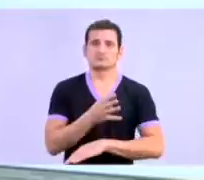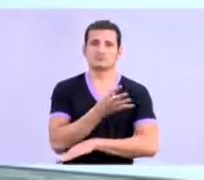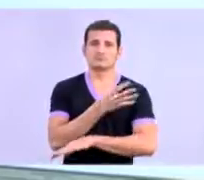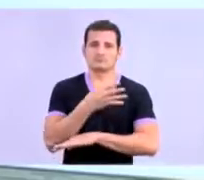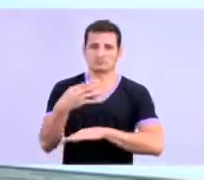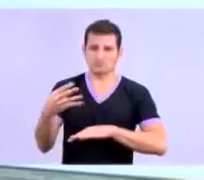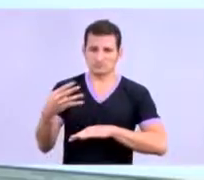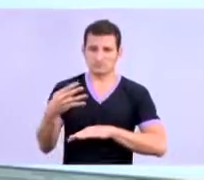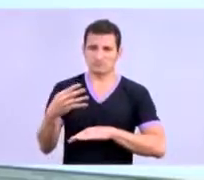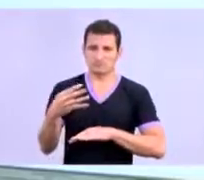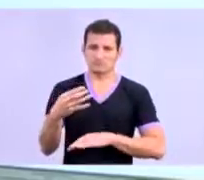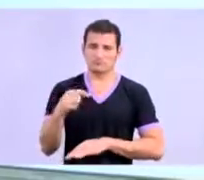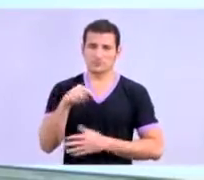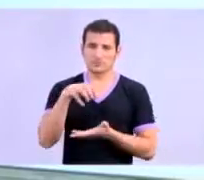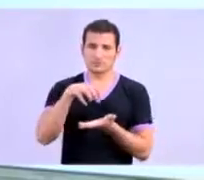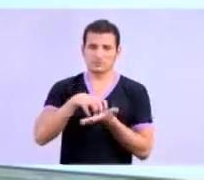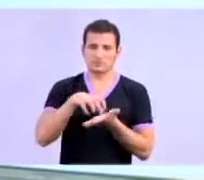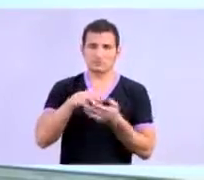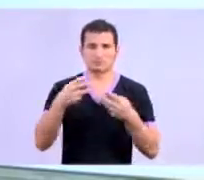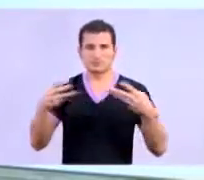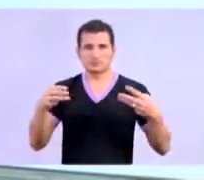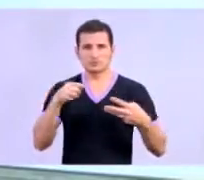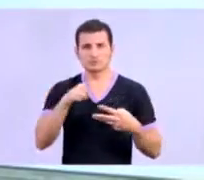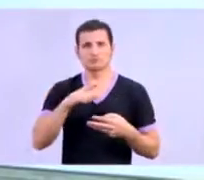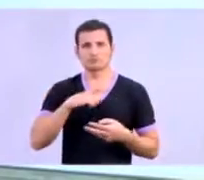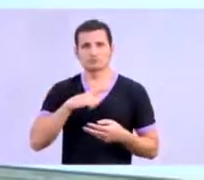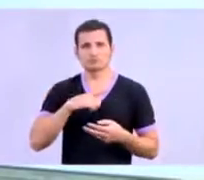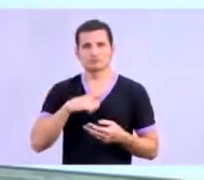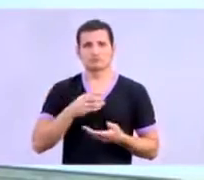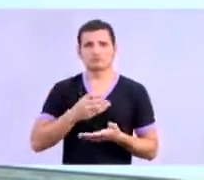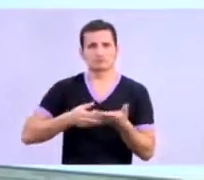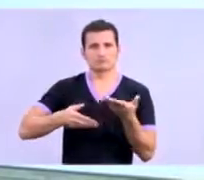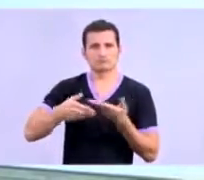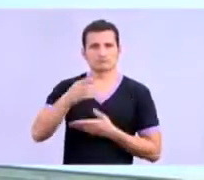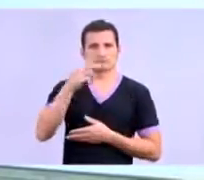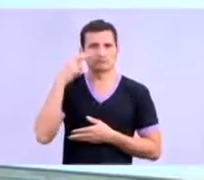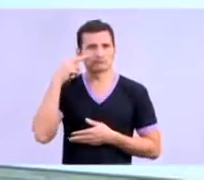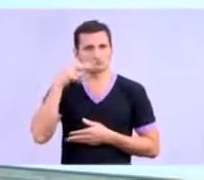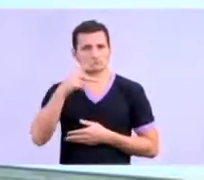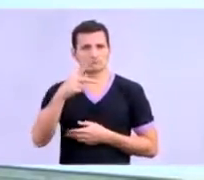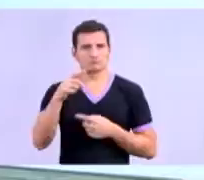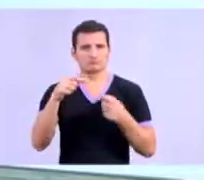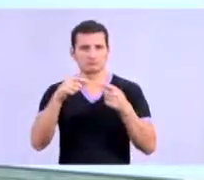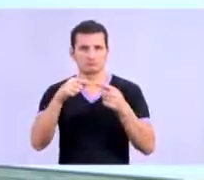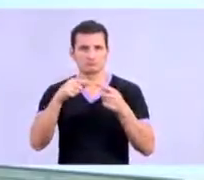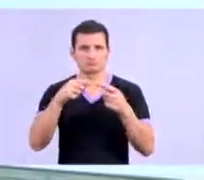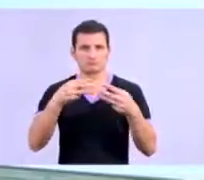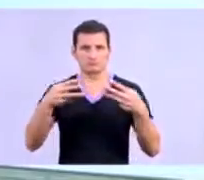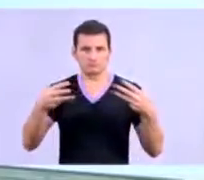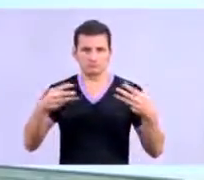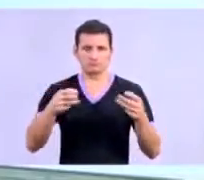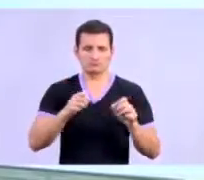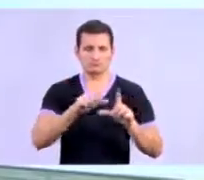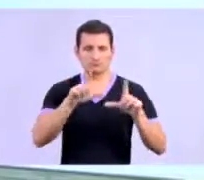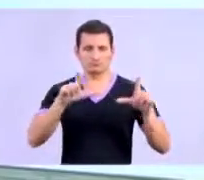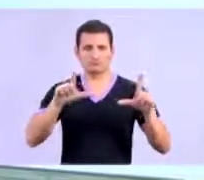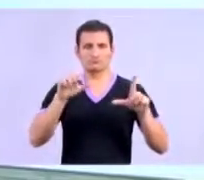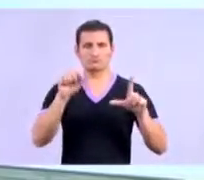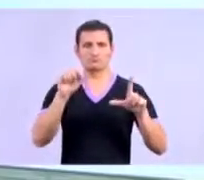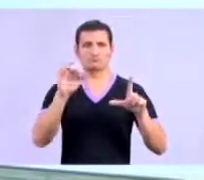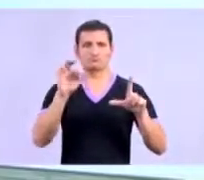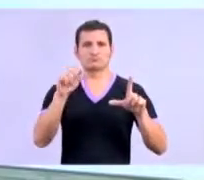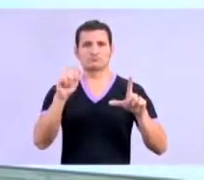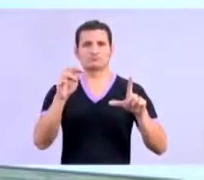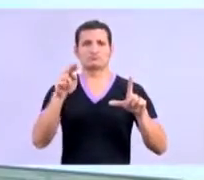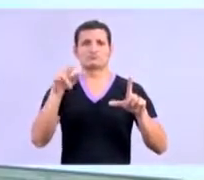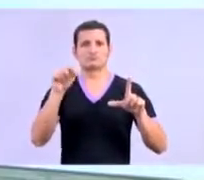central de redes e compartilhamento, você vai ver a sua conexão de rede e abre os status dela lá, você vai ver como que